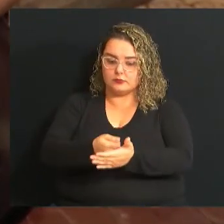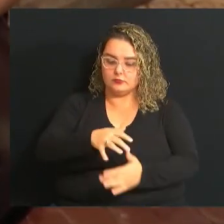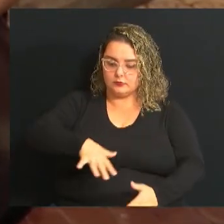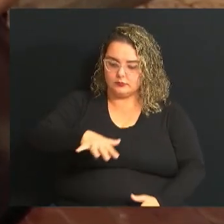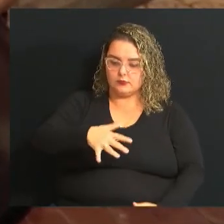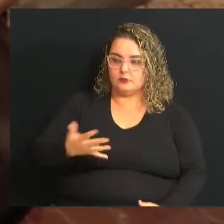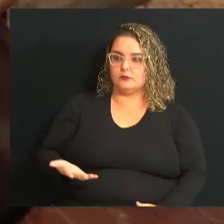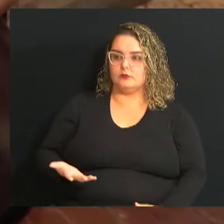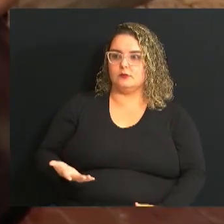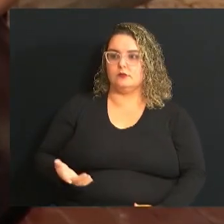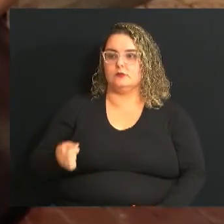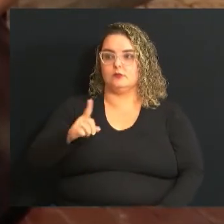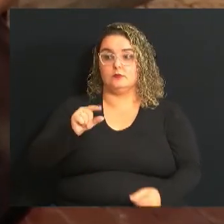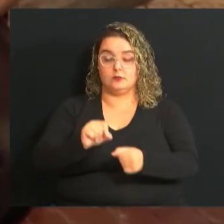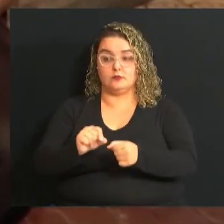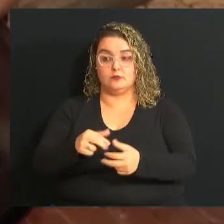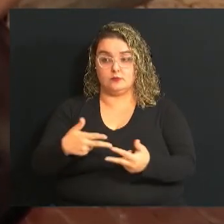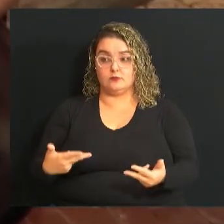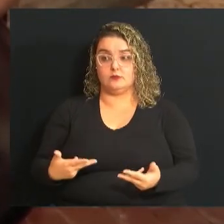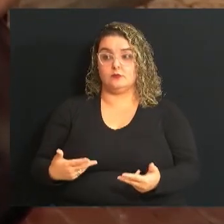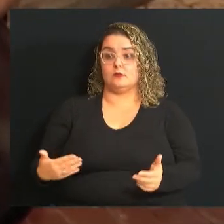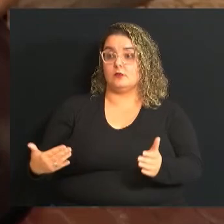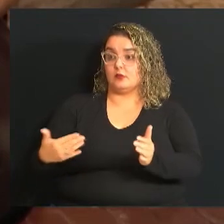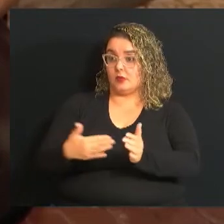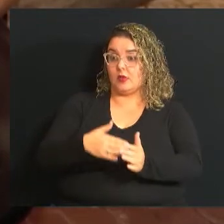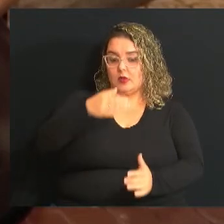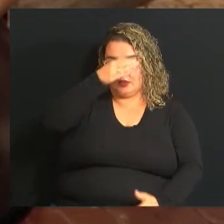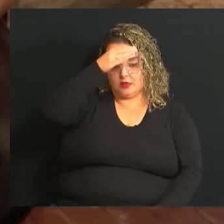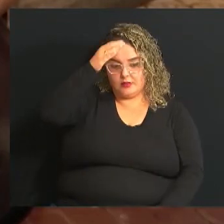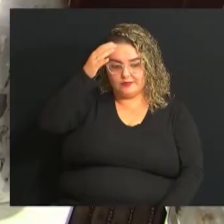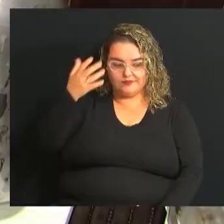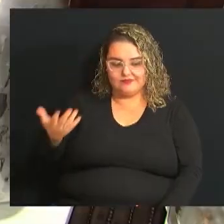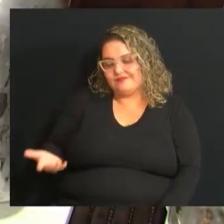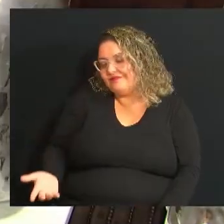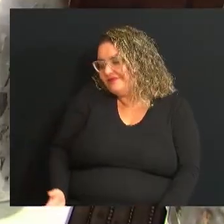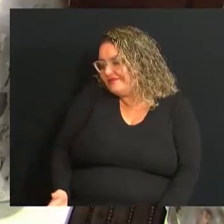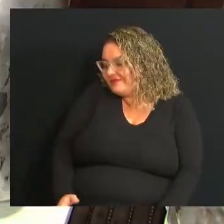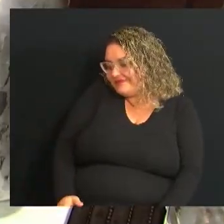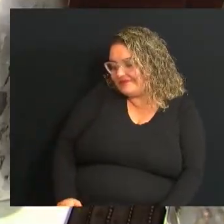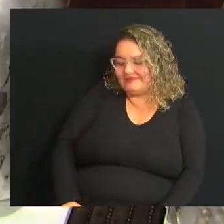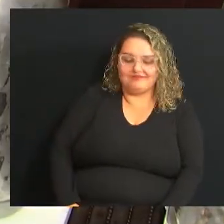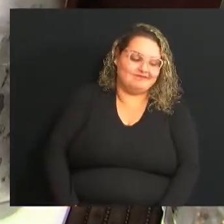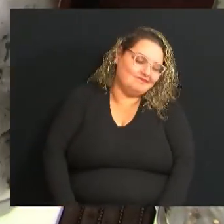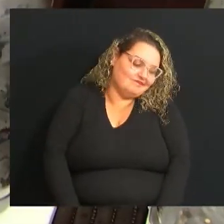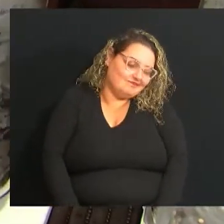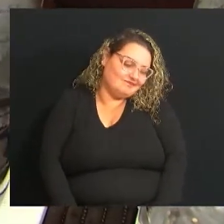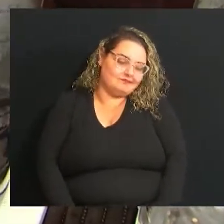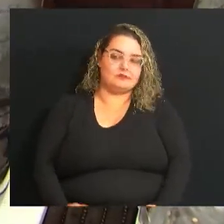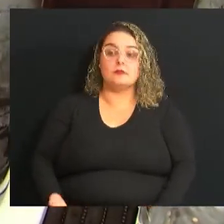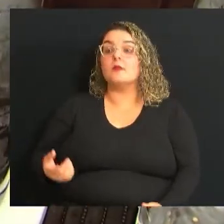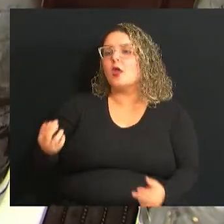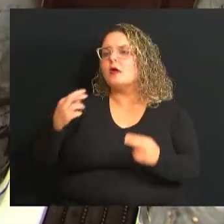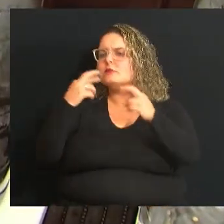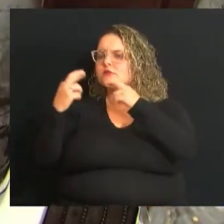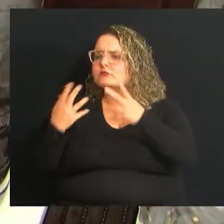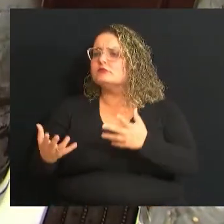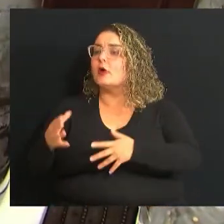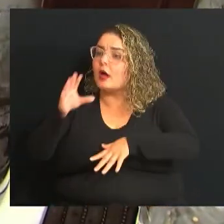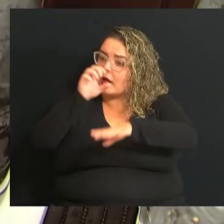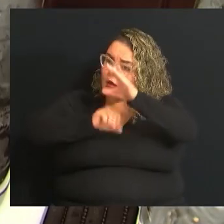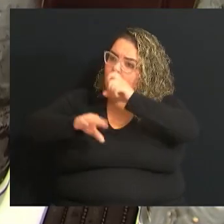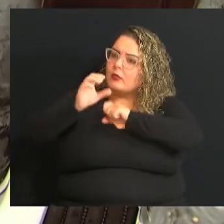Olha só, eu vou dar um exemplo que aconteceu na minha casa, tá? É aniversário do meu filho esse final de semana. O que nós fizemos?